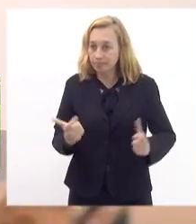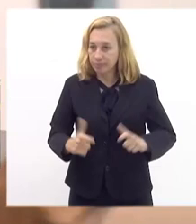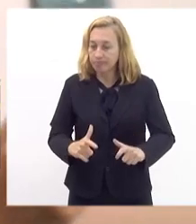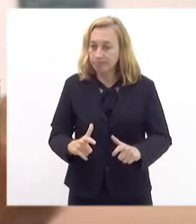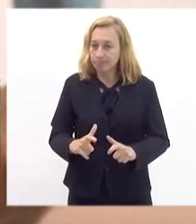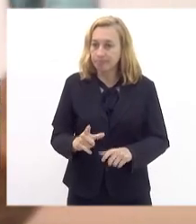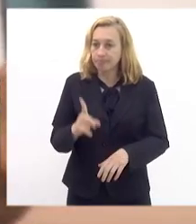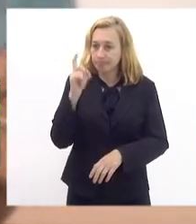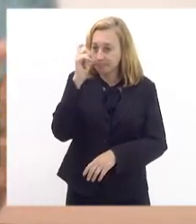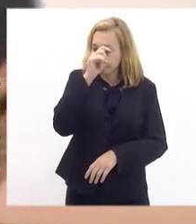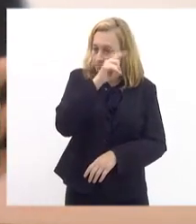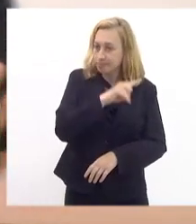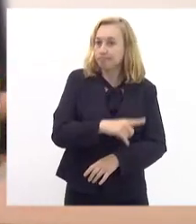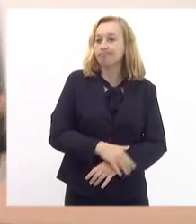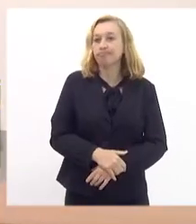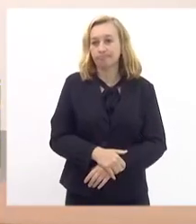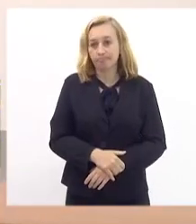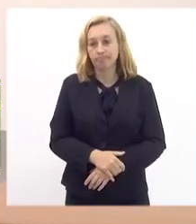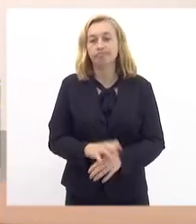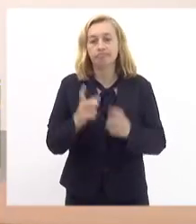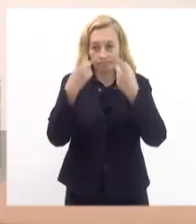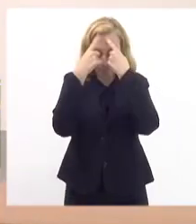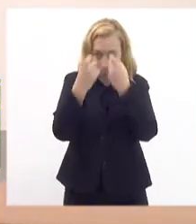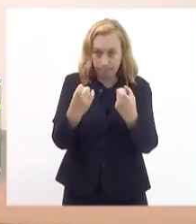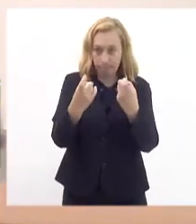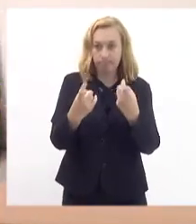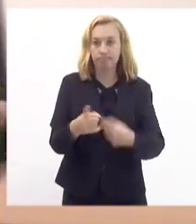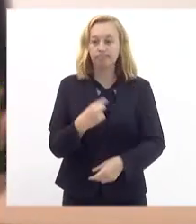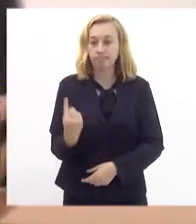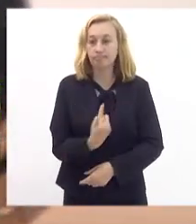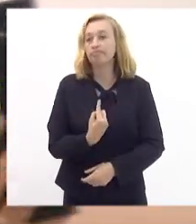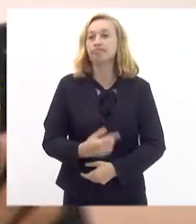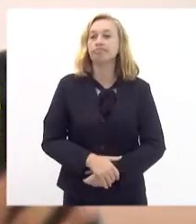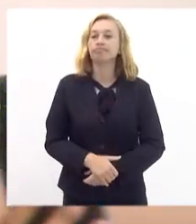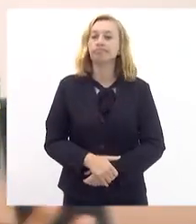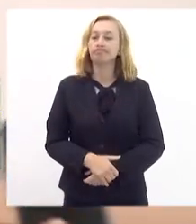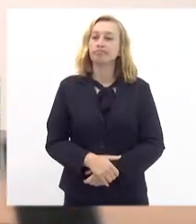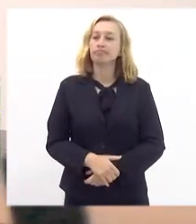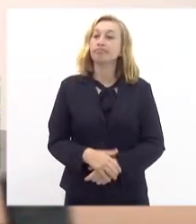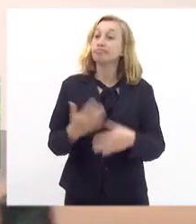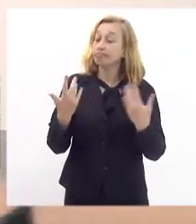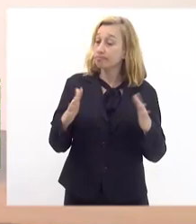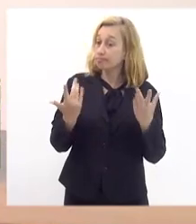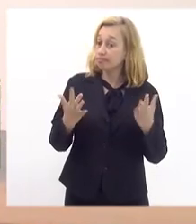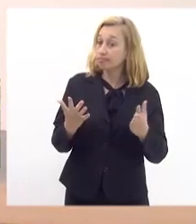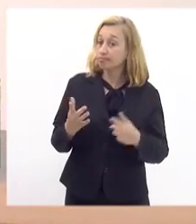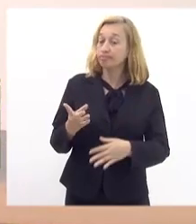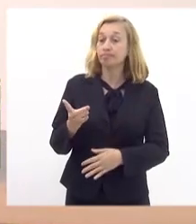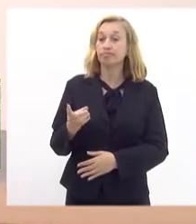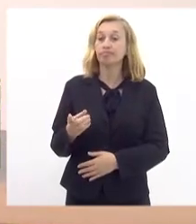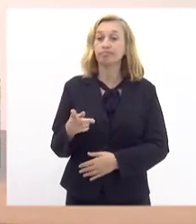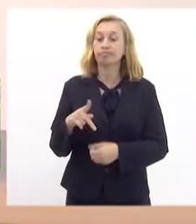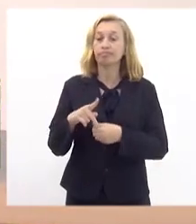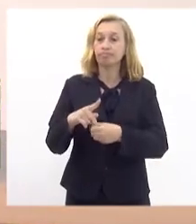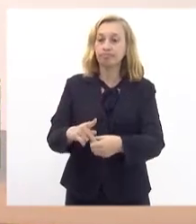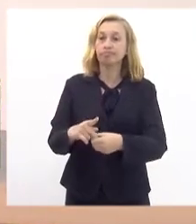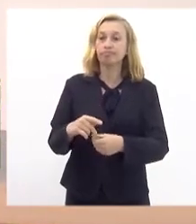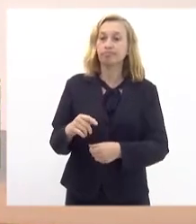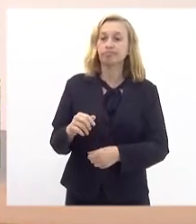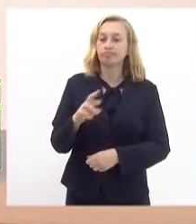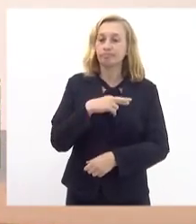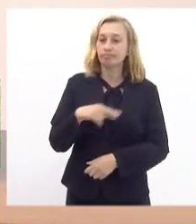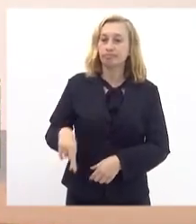tão difícil e tão violento com a gente cumprimento também o o procurador da